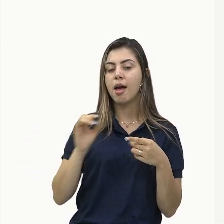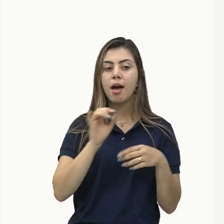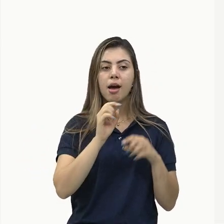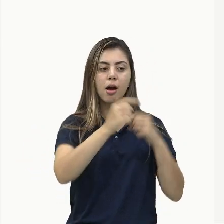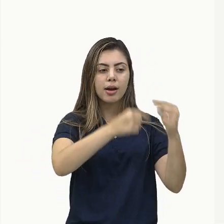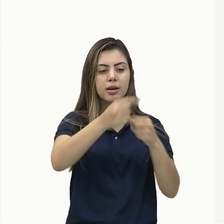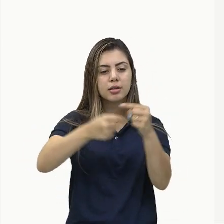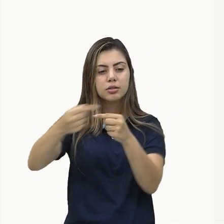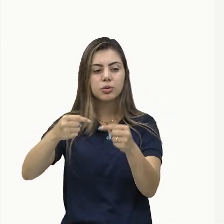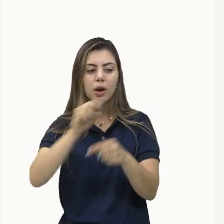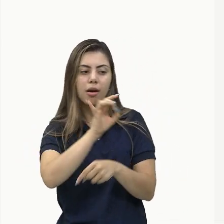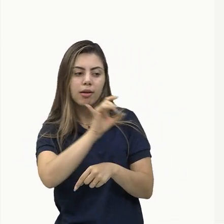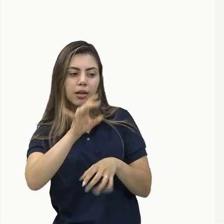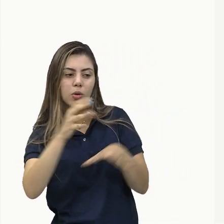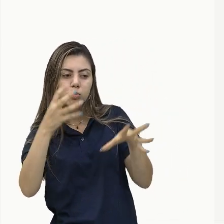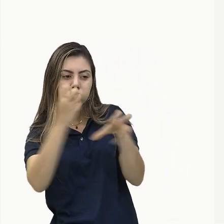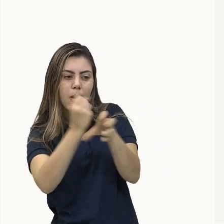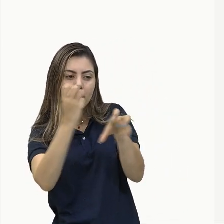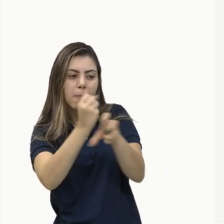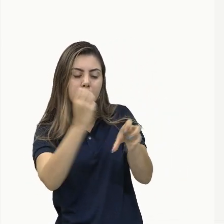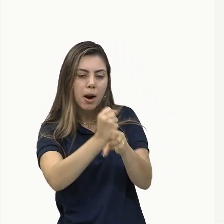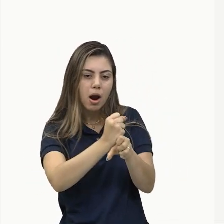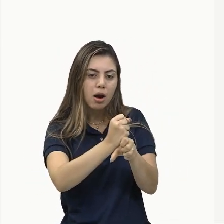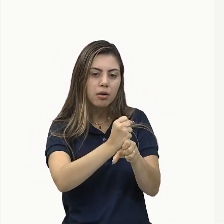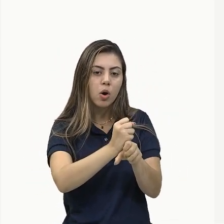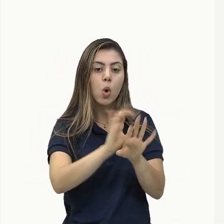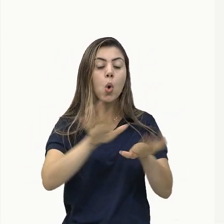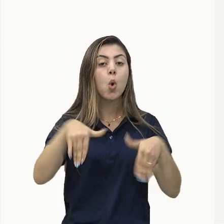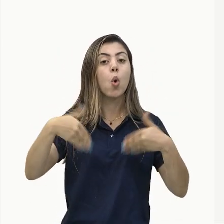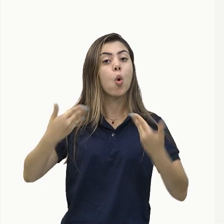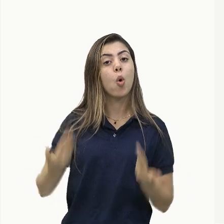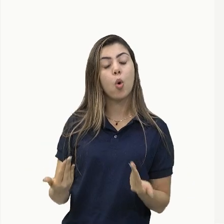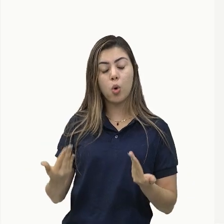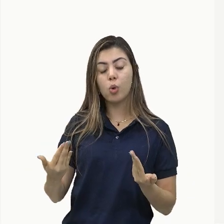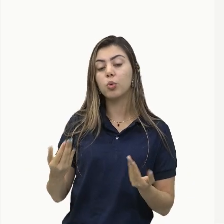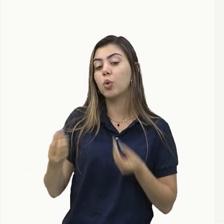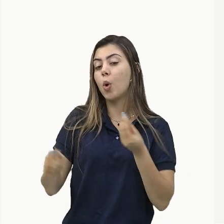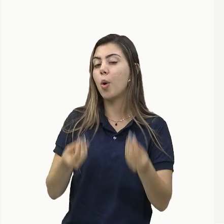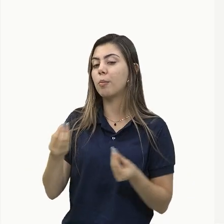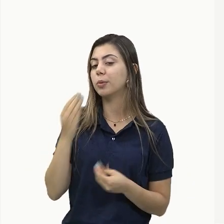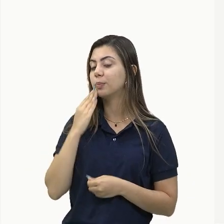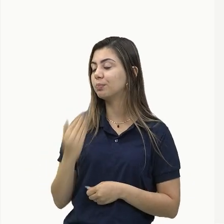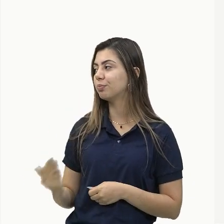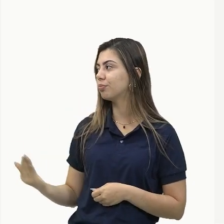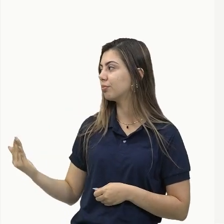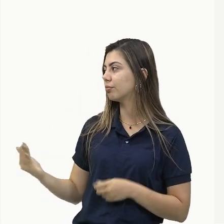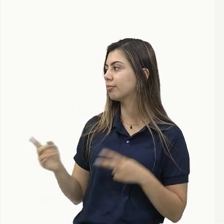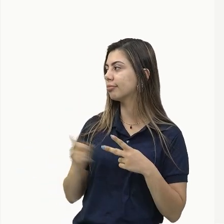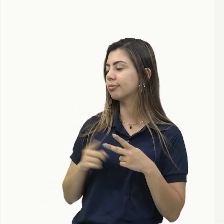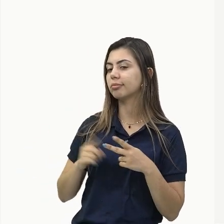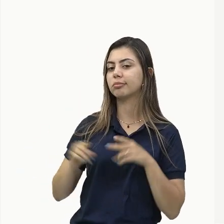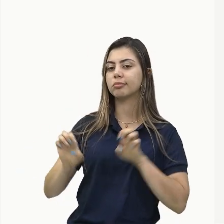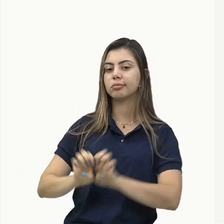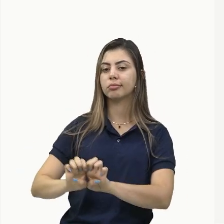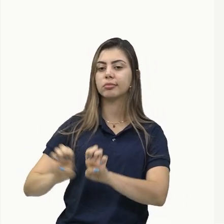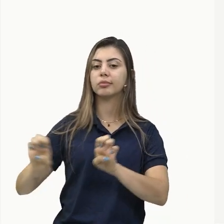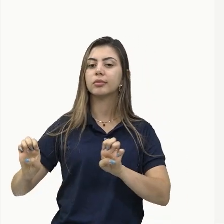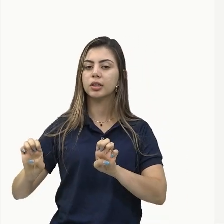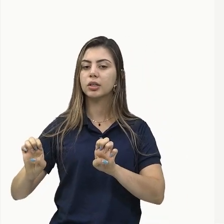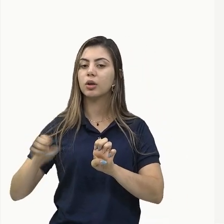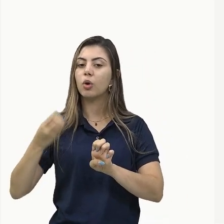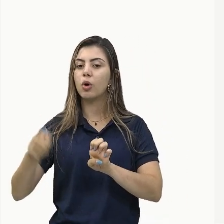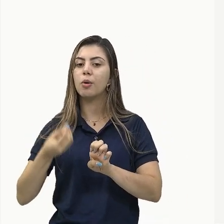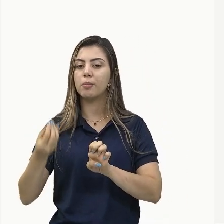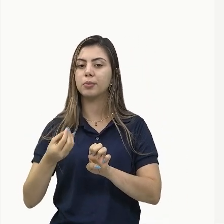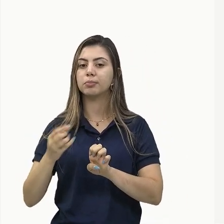e somo todas elas, ou eu simplesmente, para calcular a potência total dissipada, eu posso multiplicar